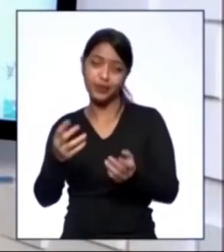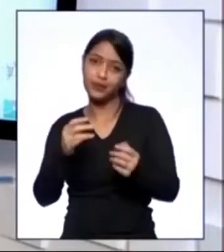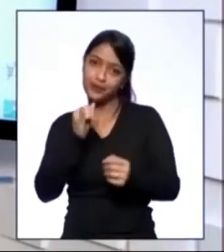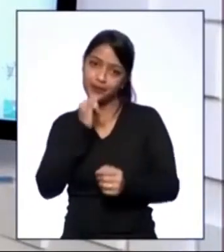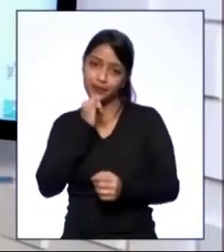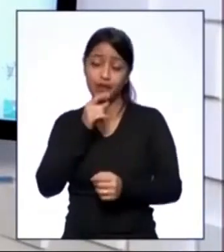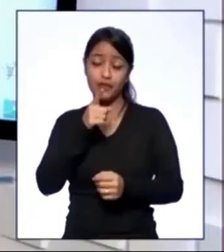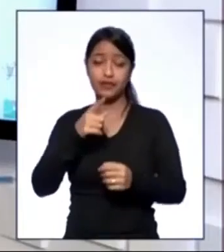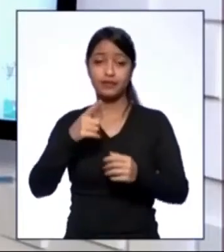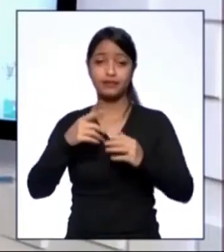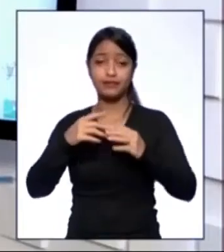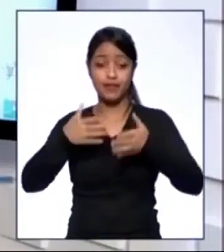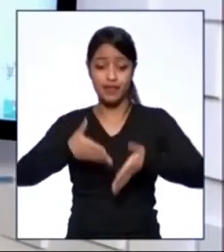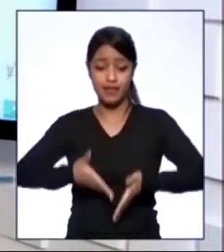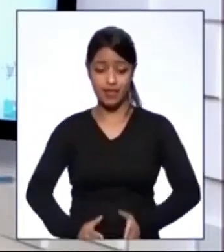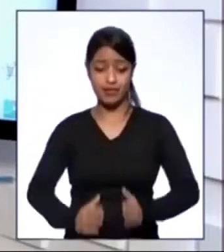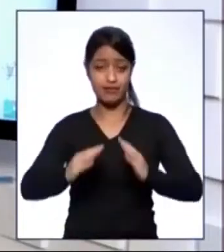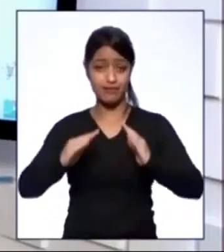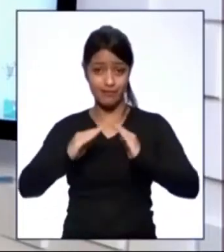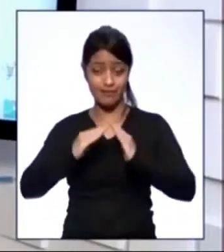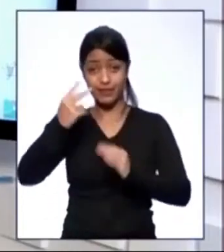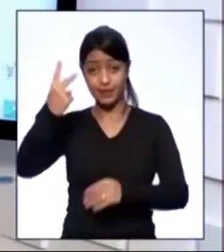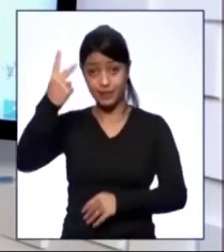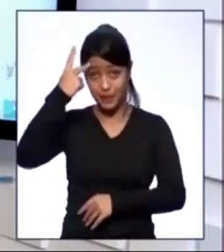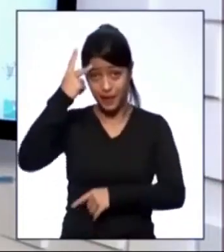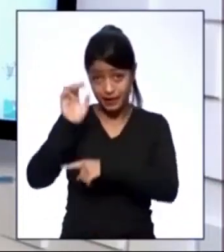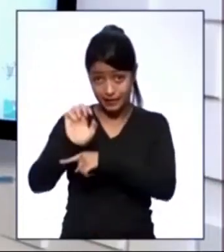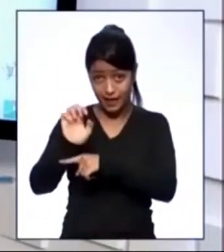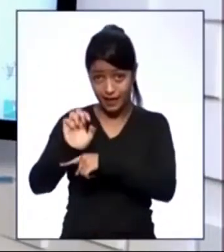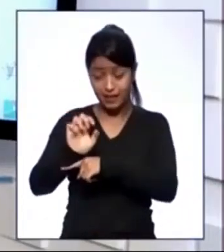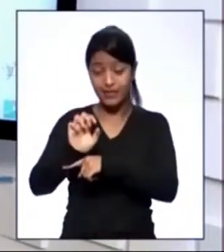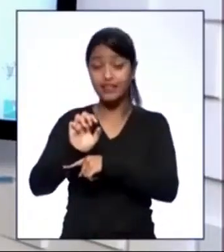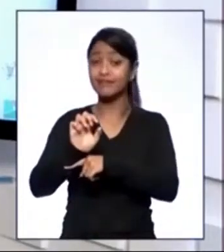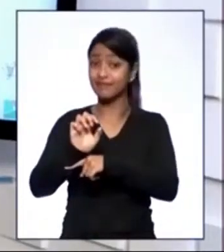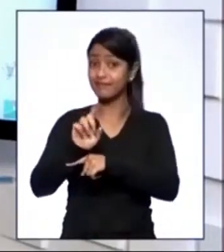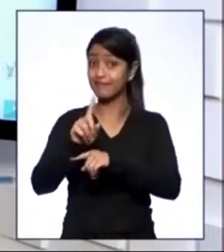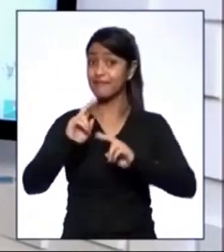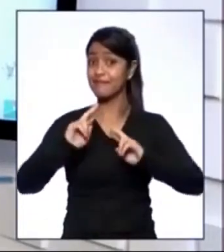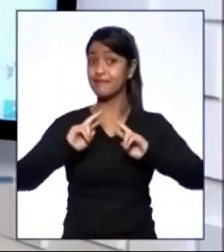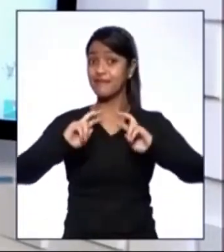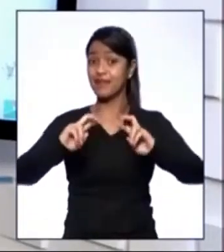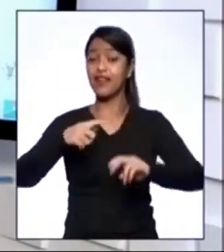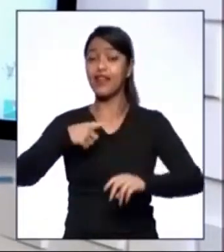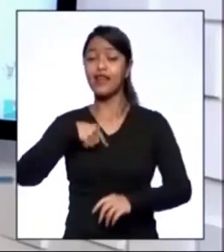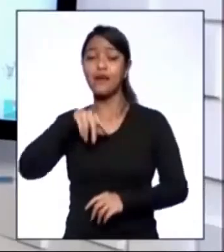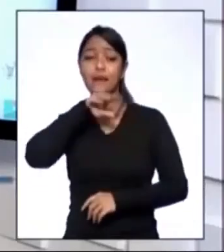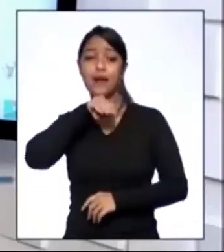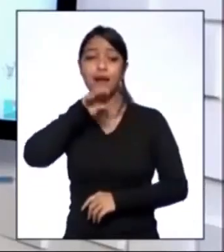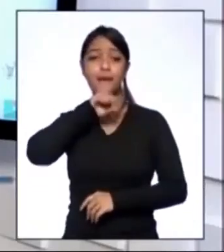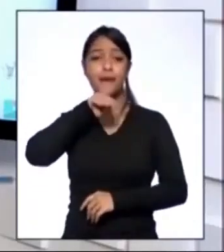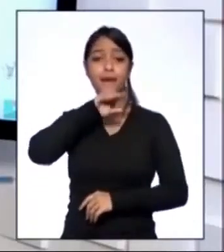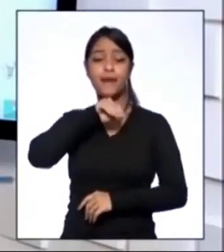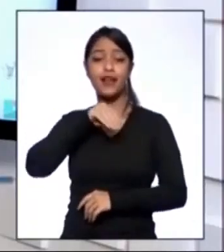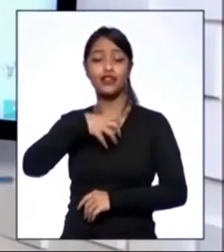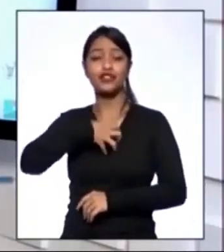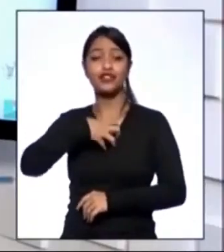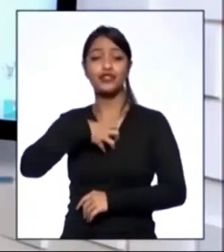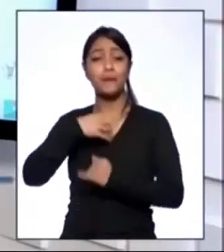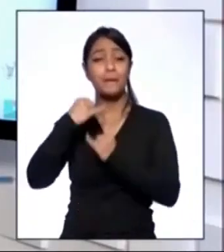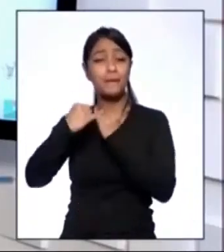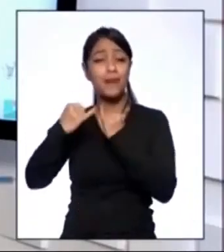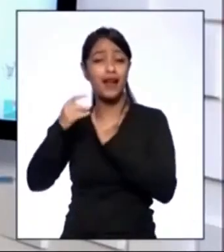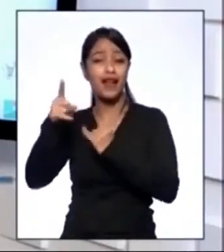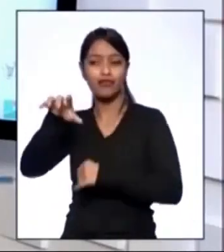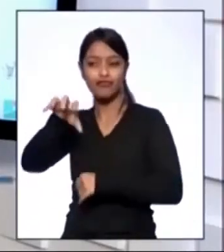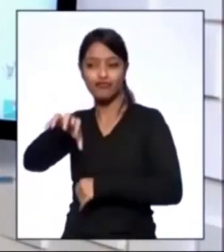estado de São Paulo, você já deve ter percebido que eu tenho um sotaque parecido com o de algumas regiões, mas não